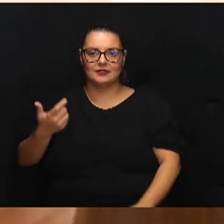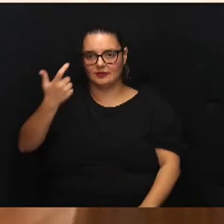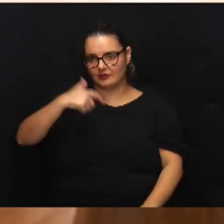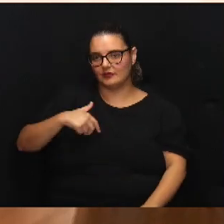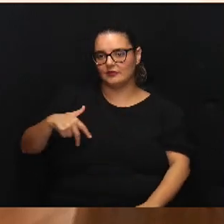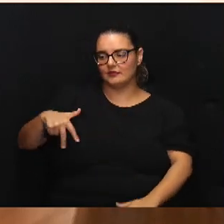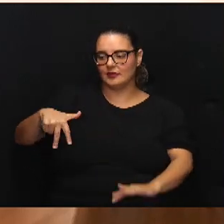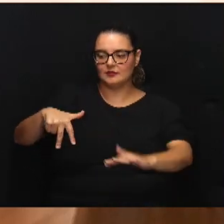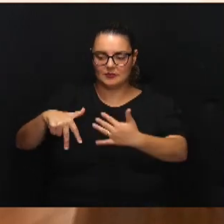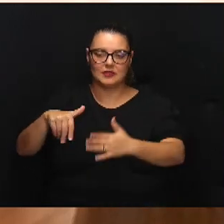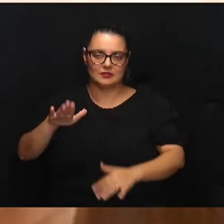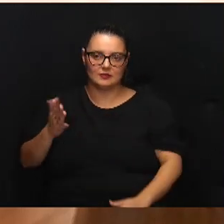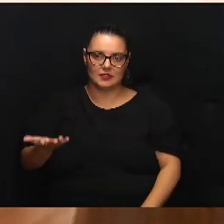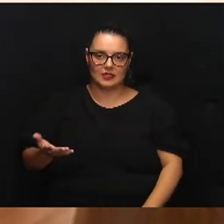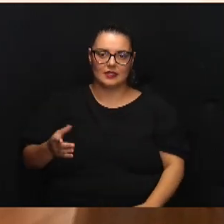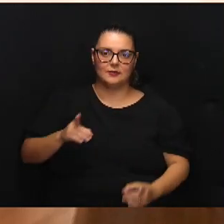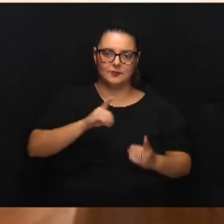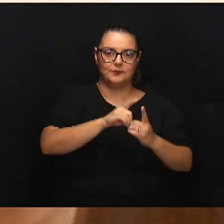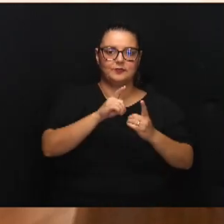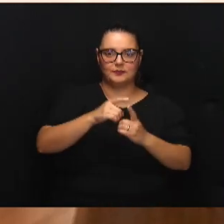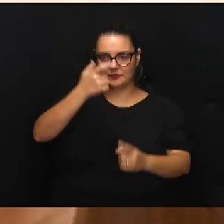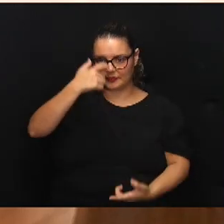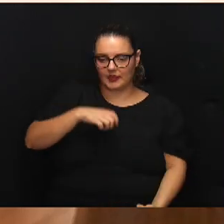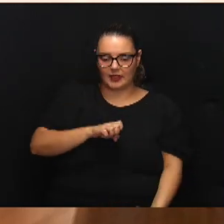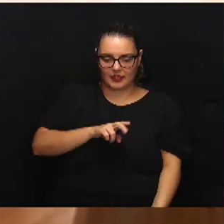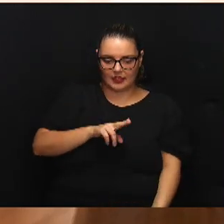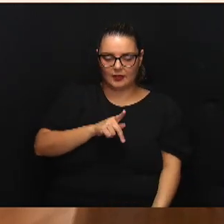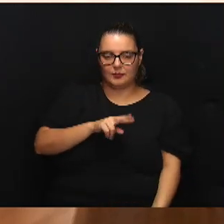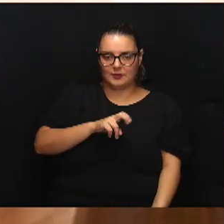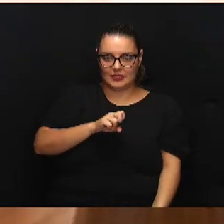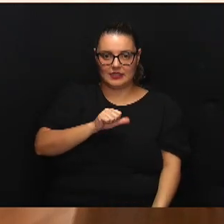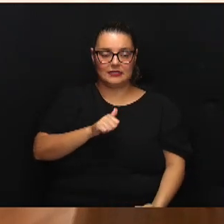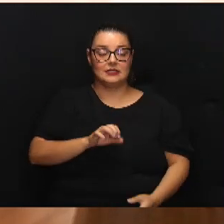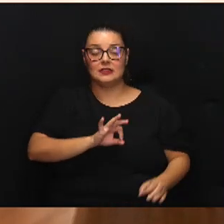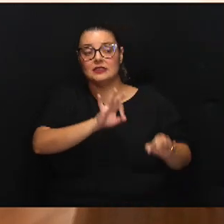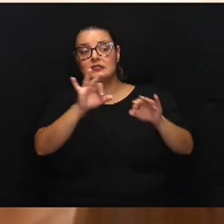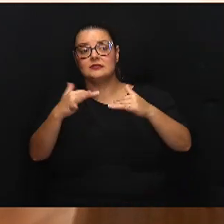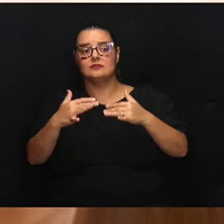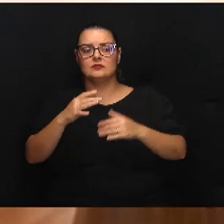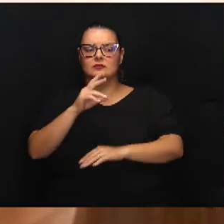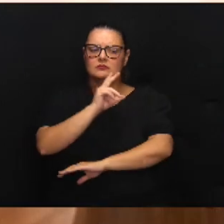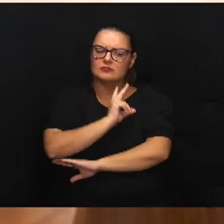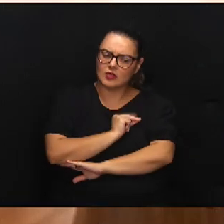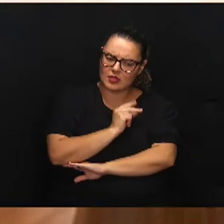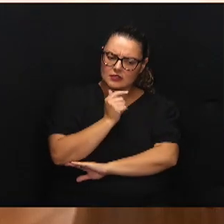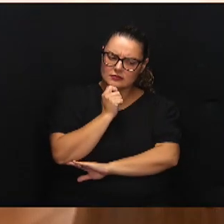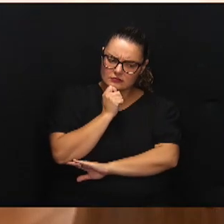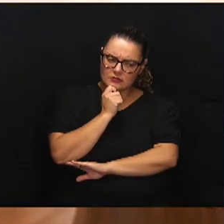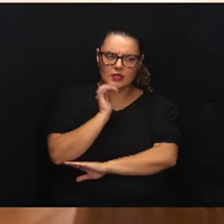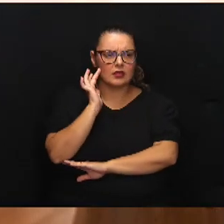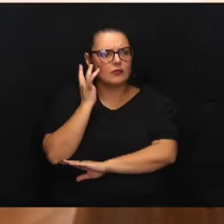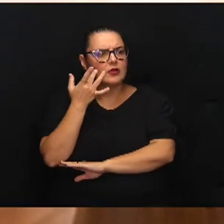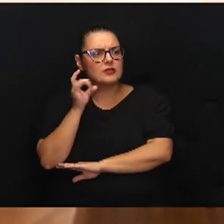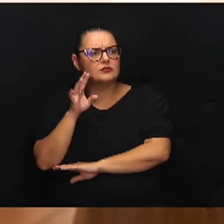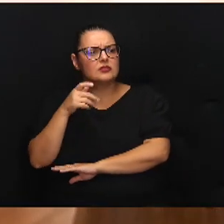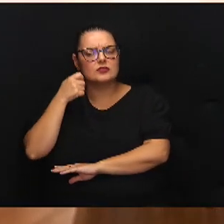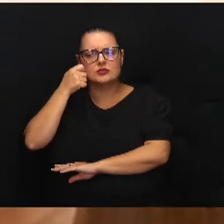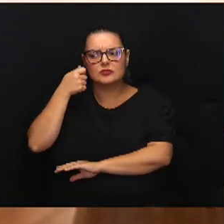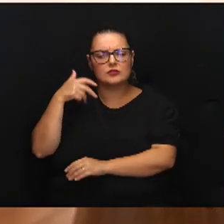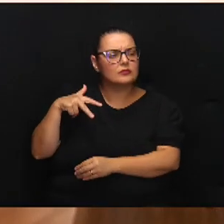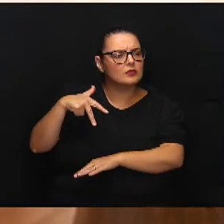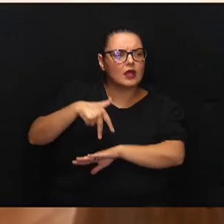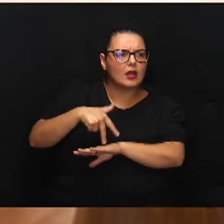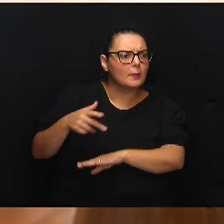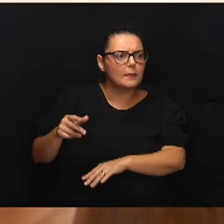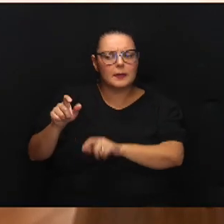na consultoria, aí é eu presa. E para quem está assistindo e realmente fala, gente, eu achava que isso era só para artista, só para